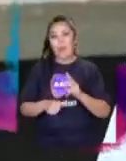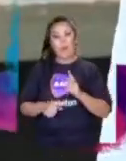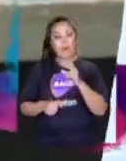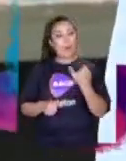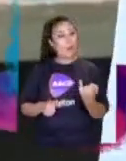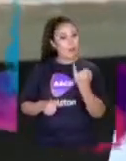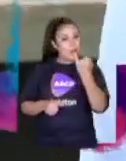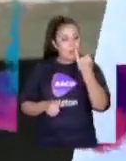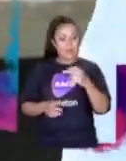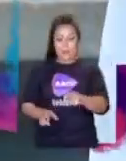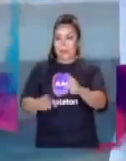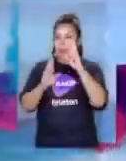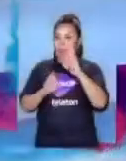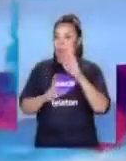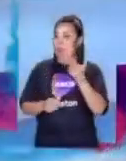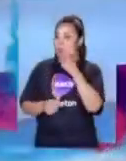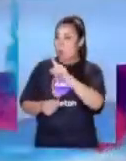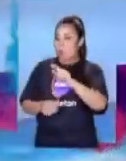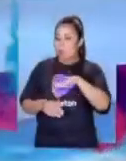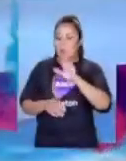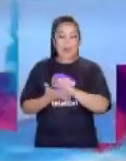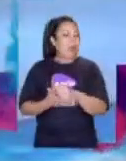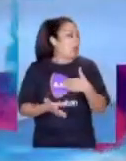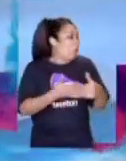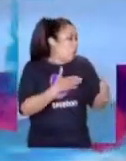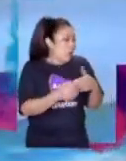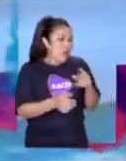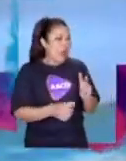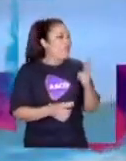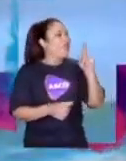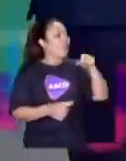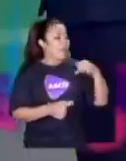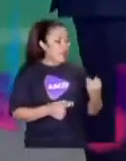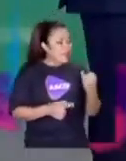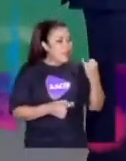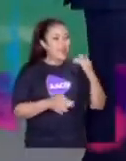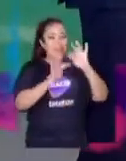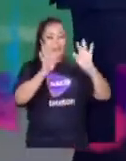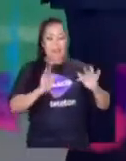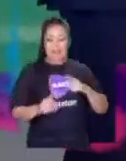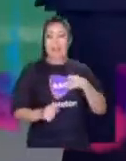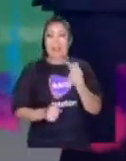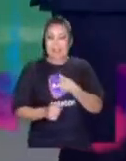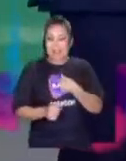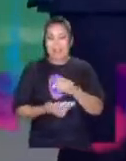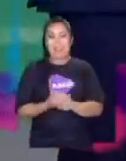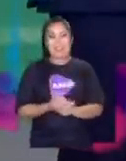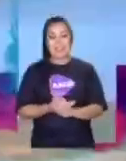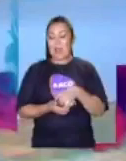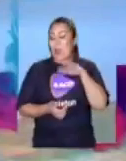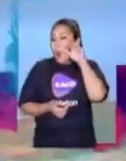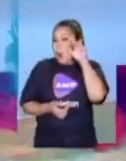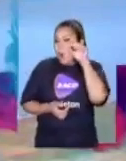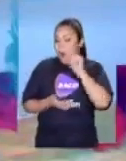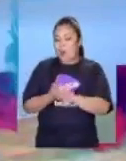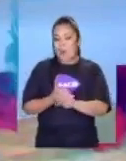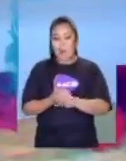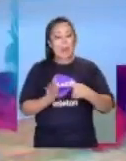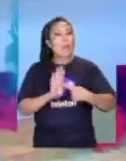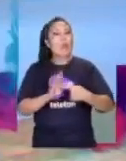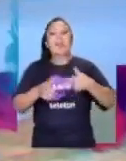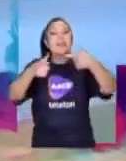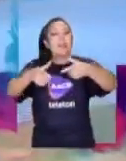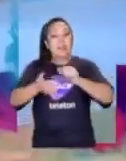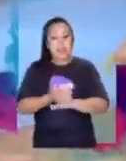contribuir. Vamos conseguir. Qualquer valor, nós estamos precisando. Qualquer valor que você trouxer, a felicidade vai ser grande. Quanto que você trouxe pra gente? Tô curioso. É ali que aparece,